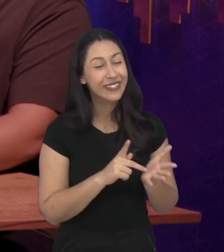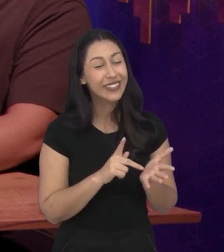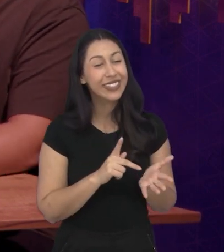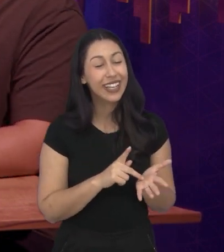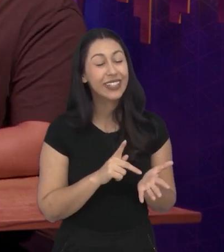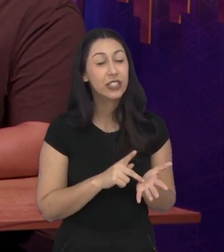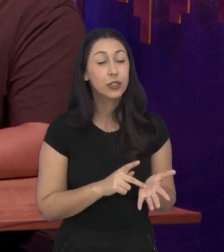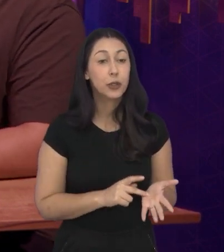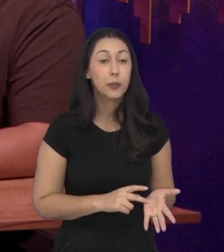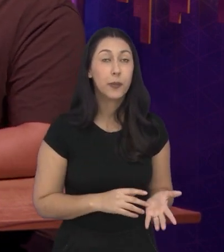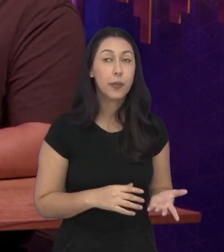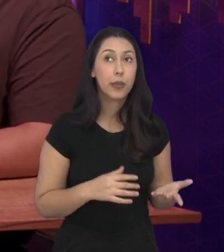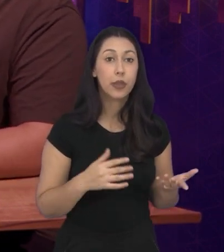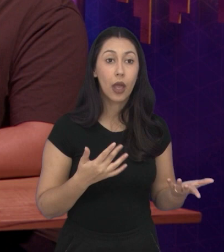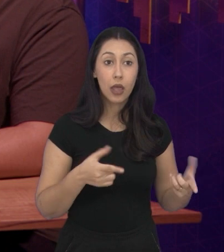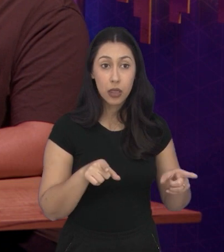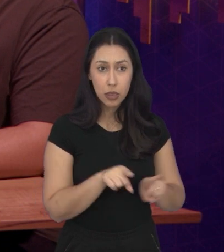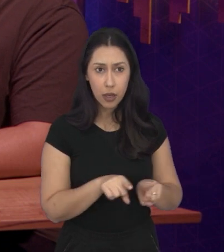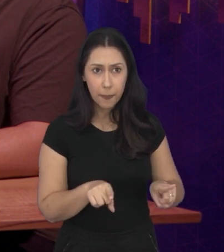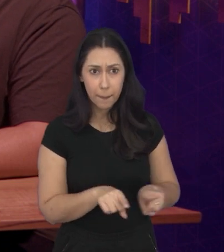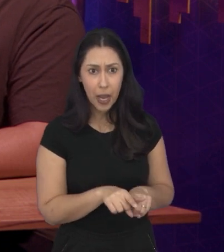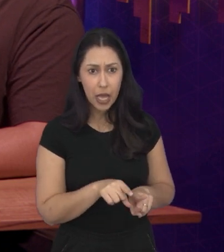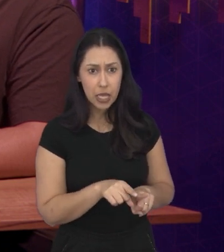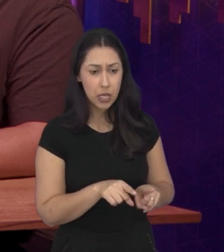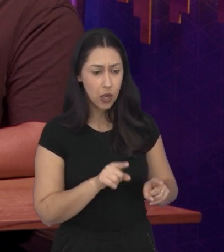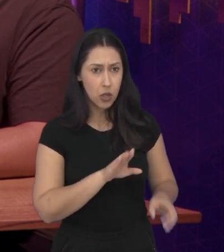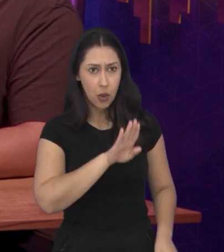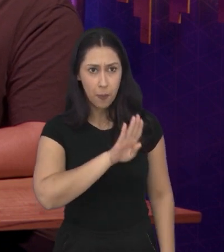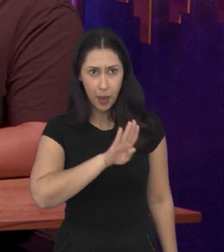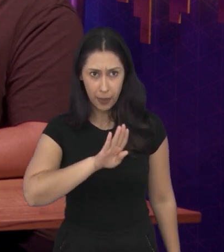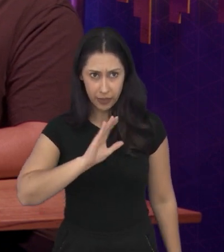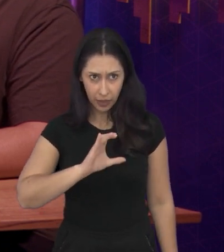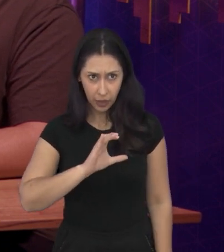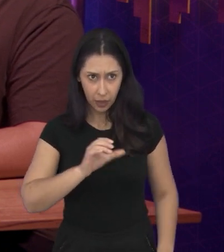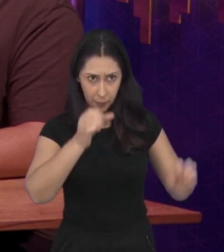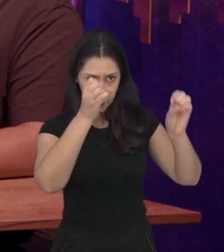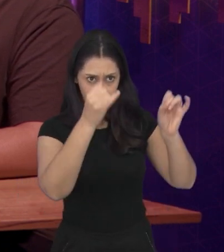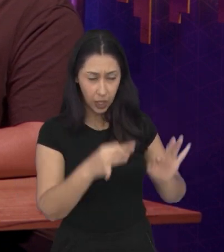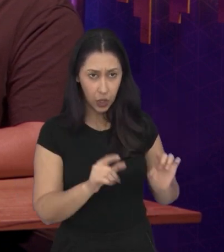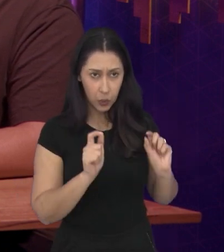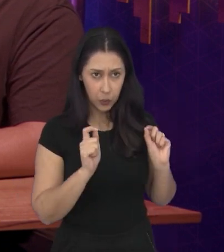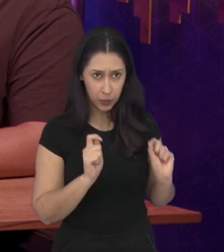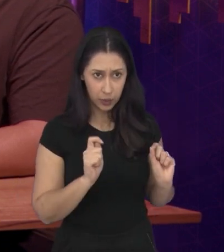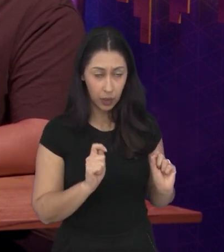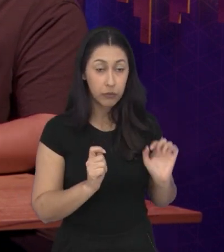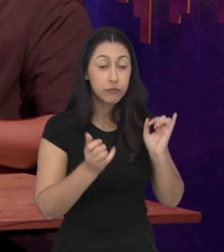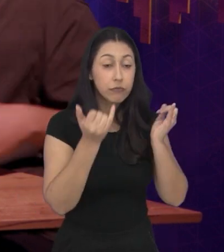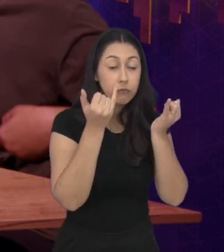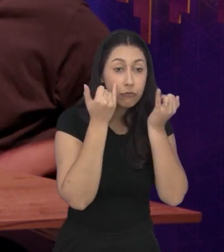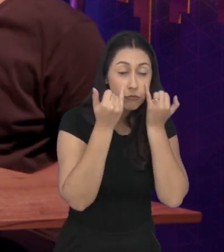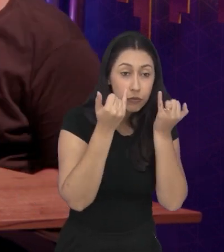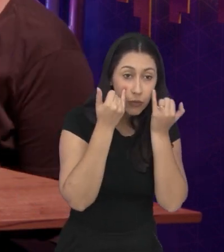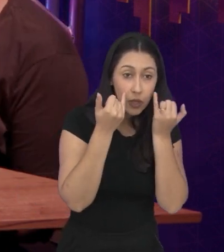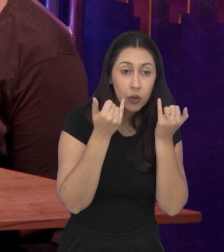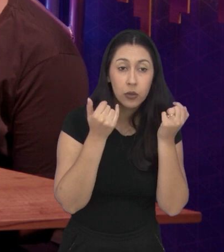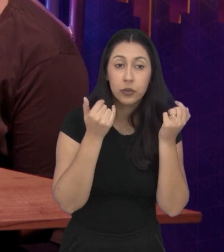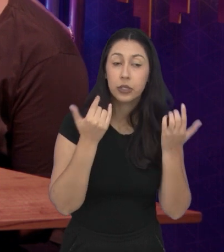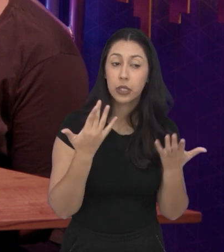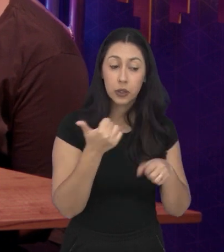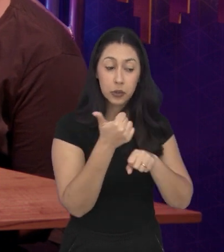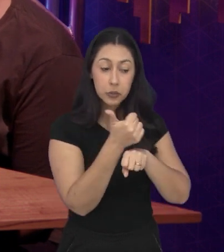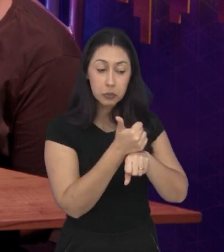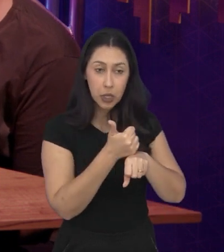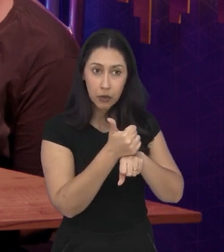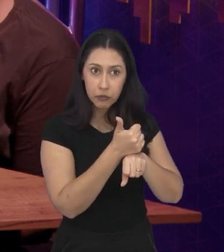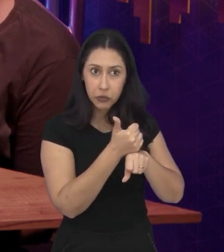gente tem essa observação. E daí, ainda inclusive nessa matéria aqui da BBC, a gente tem mais uma informação que é assim, segundo,